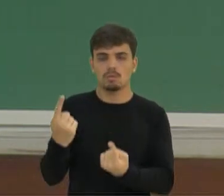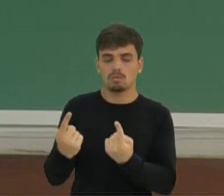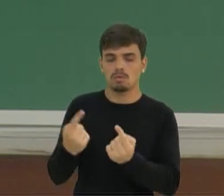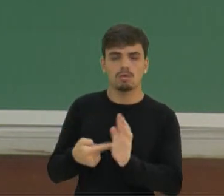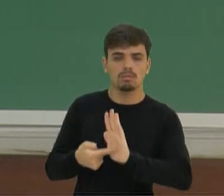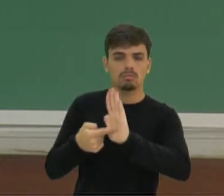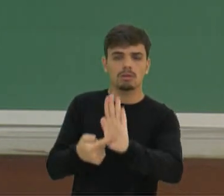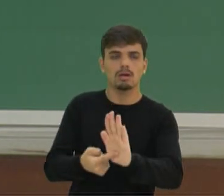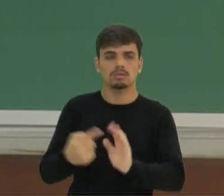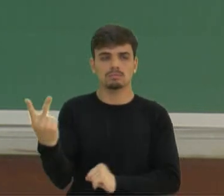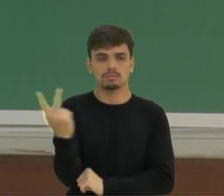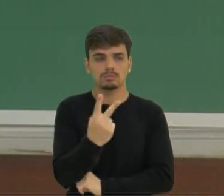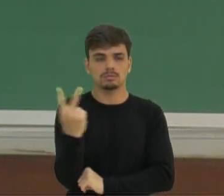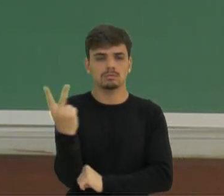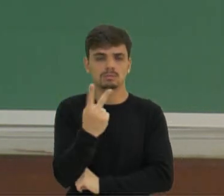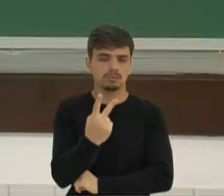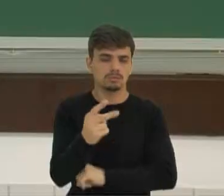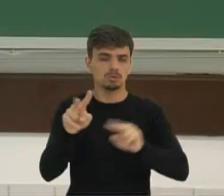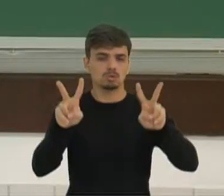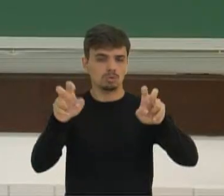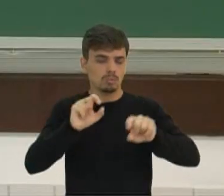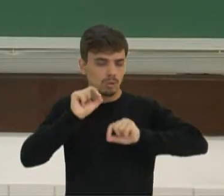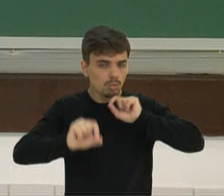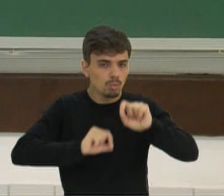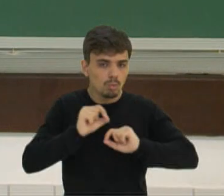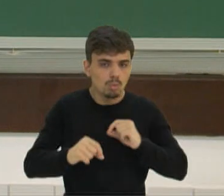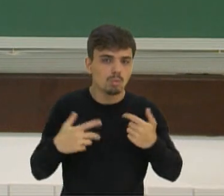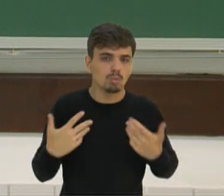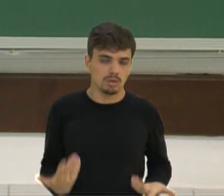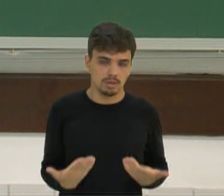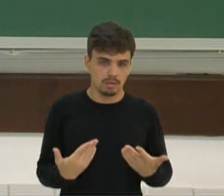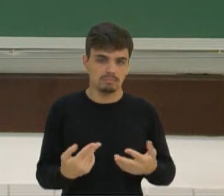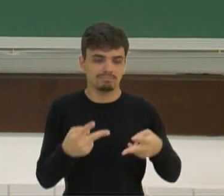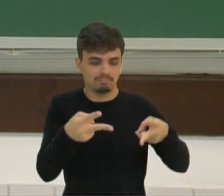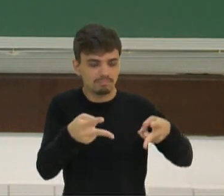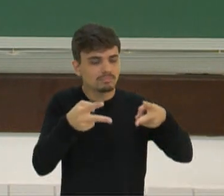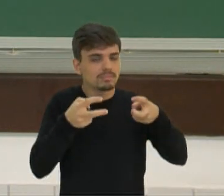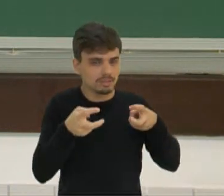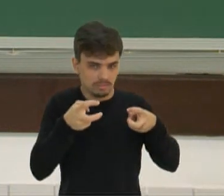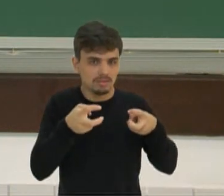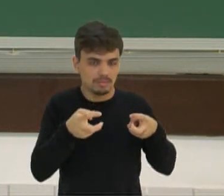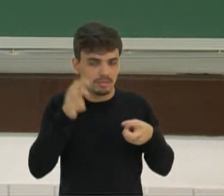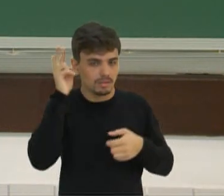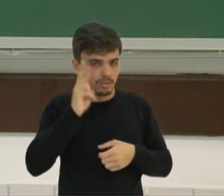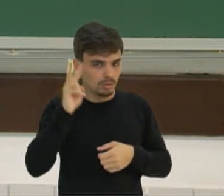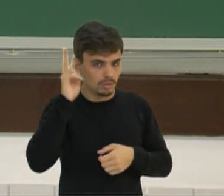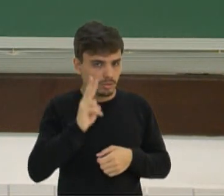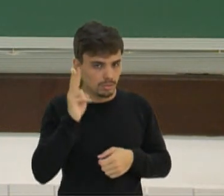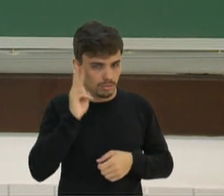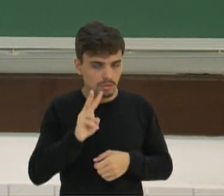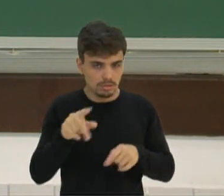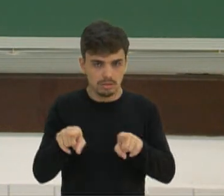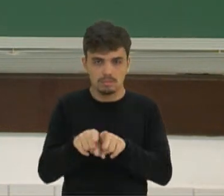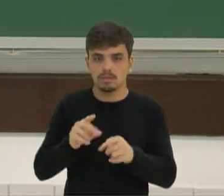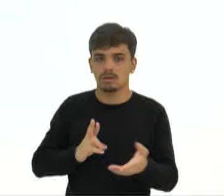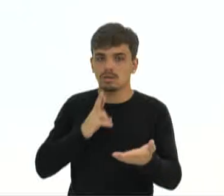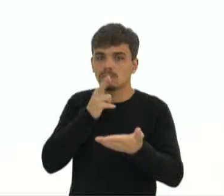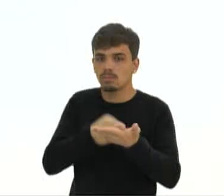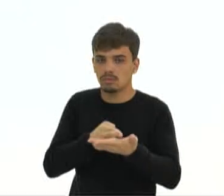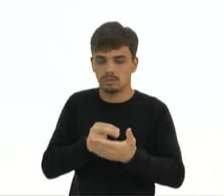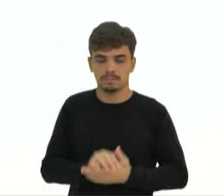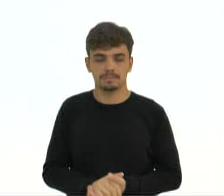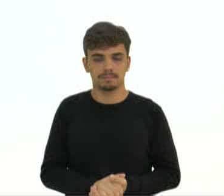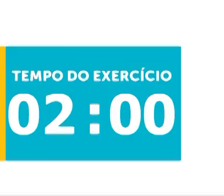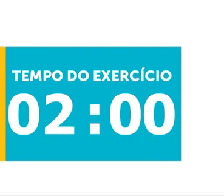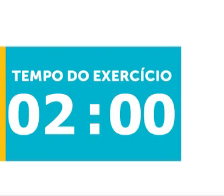os dois primeiros quadrinhos? Observem, então, essa historieta e respondam.